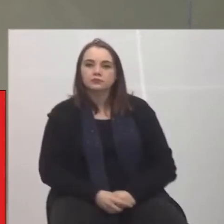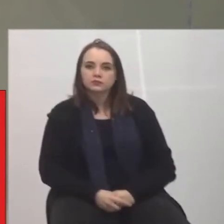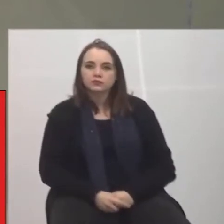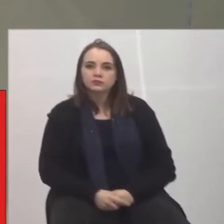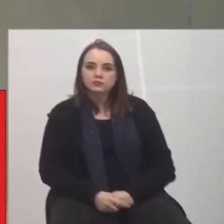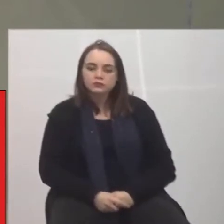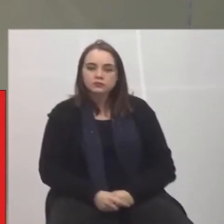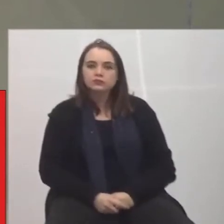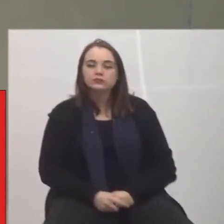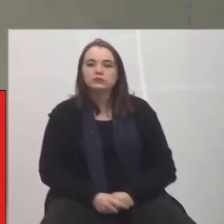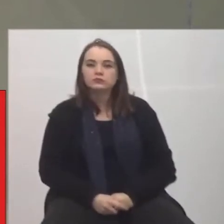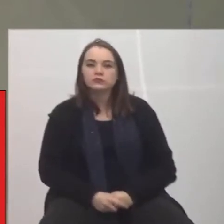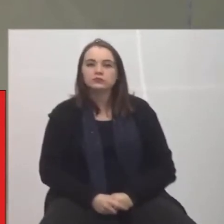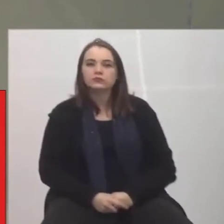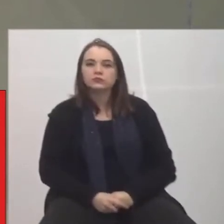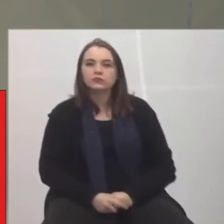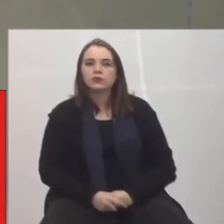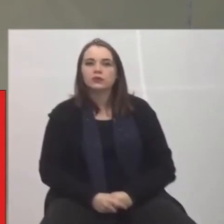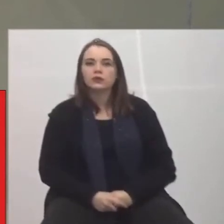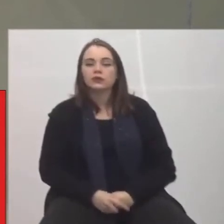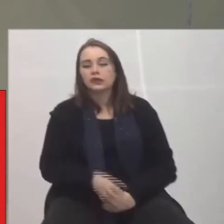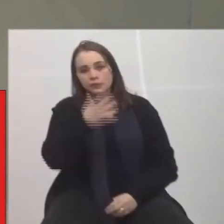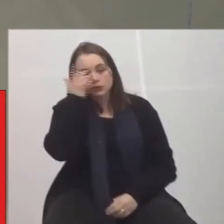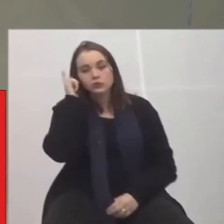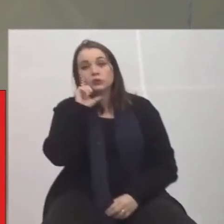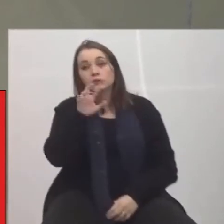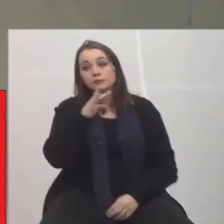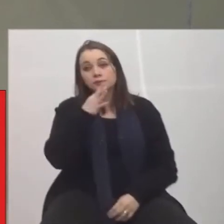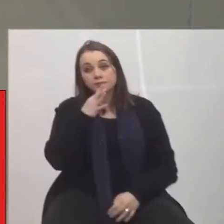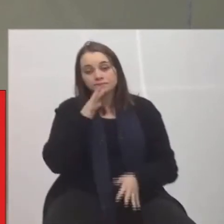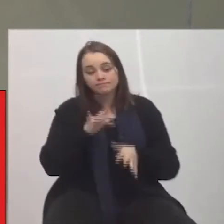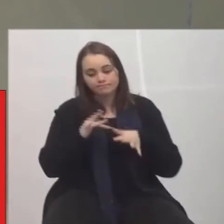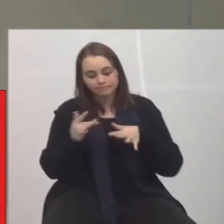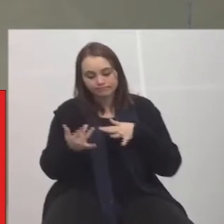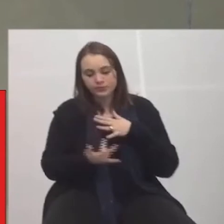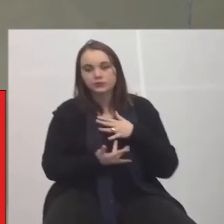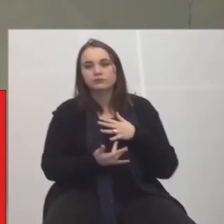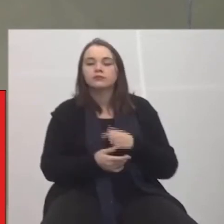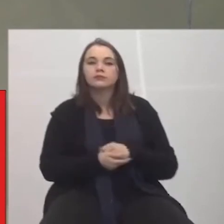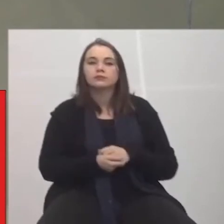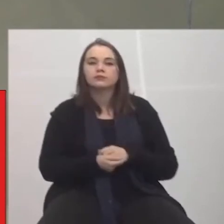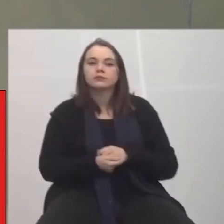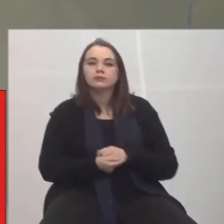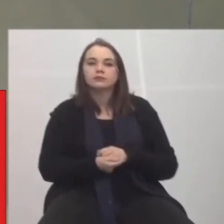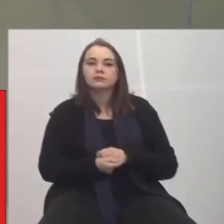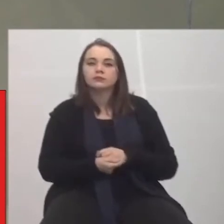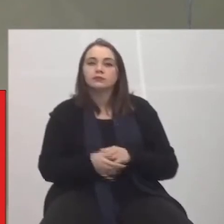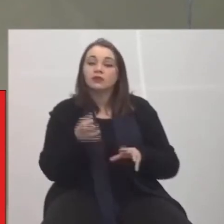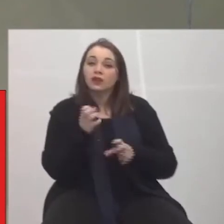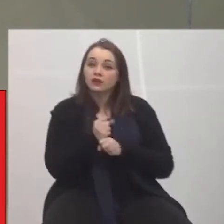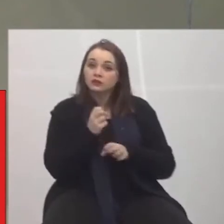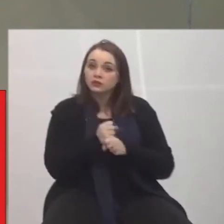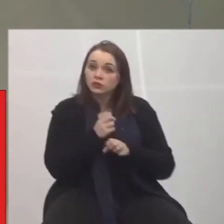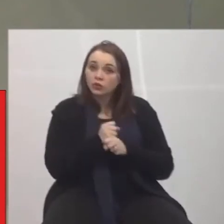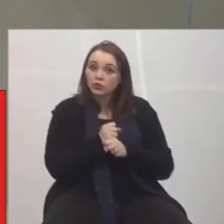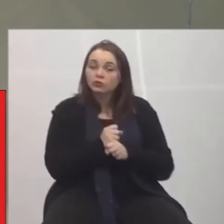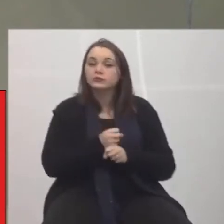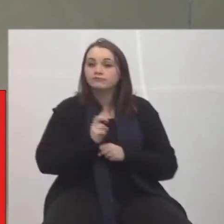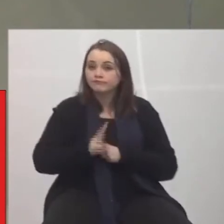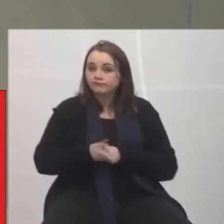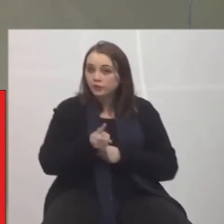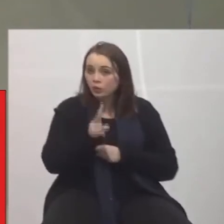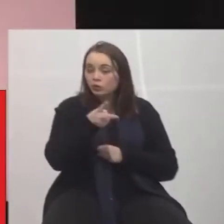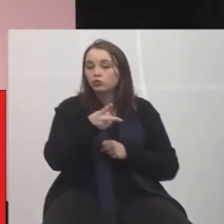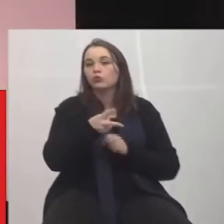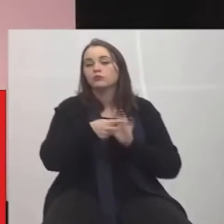para esclarecimento e atingir as pessoas, né? A prestação de contas, então, se mantém